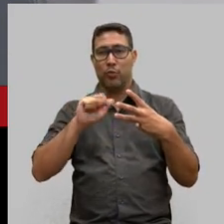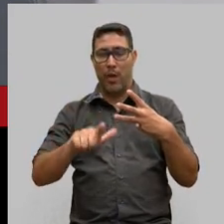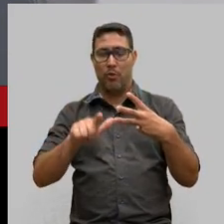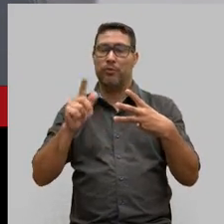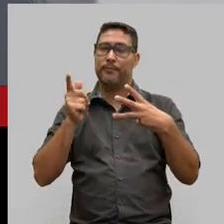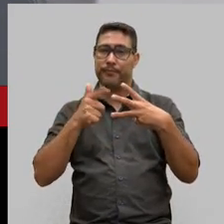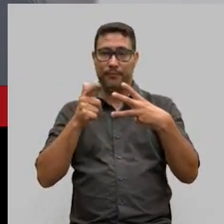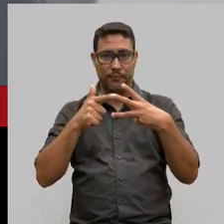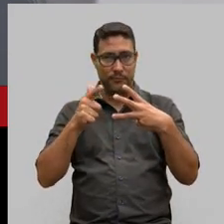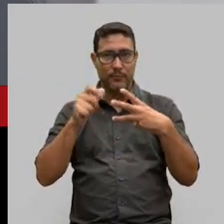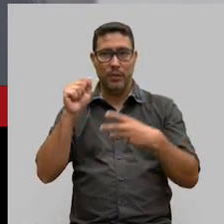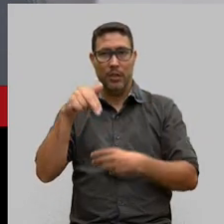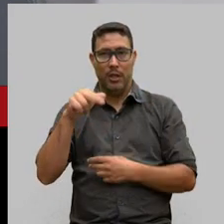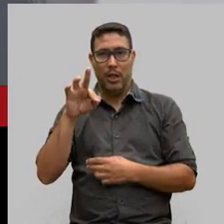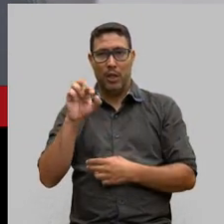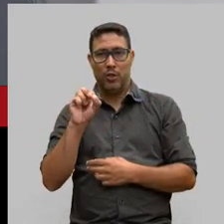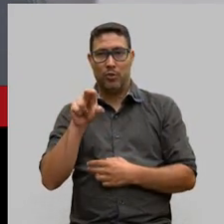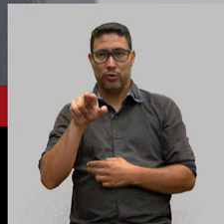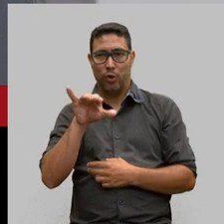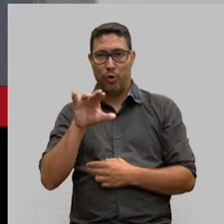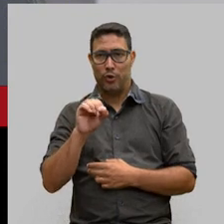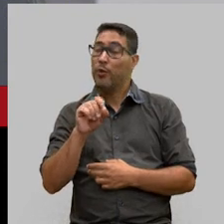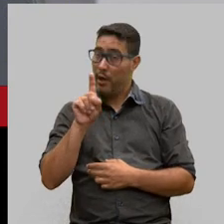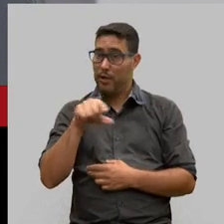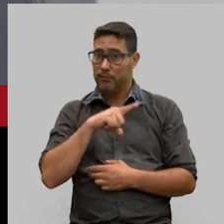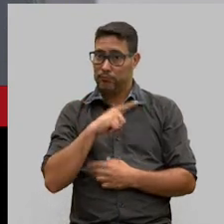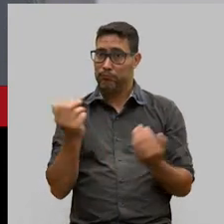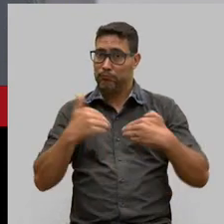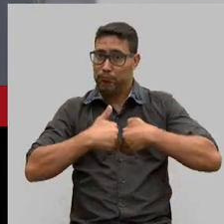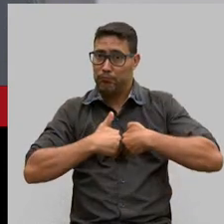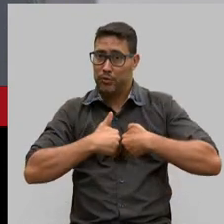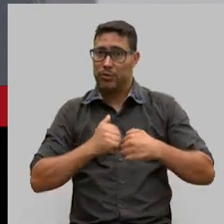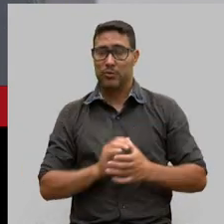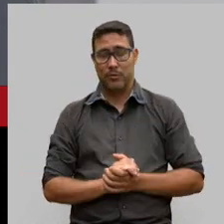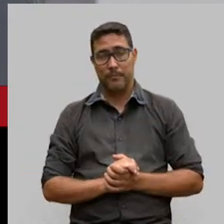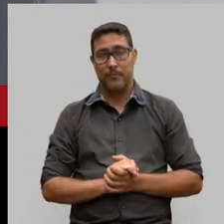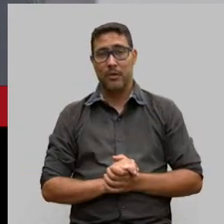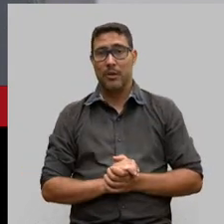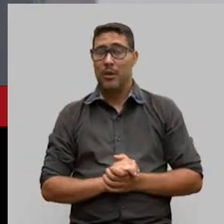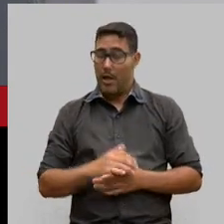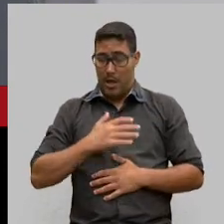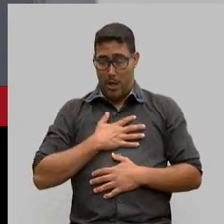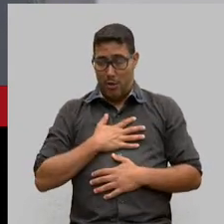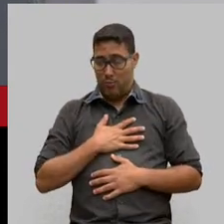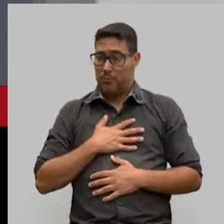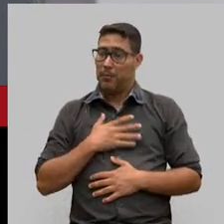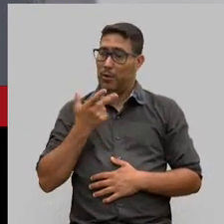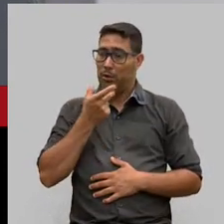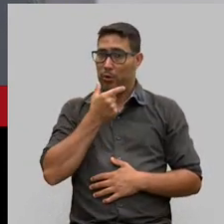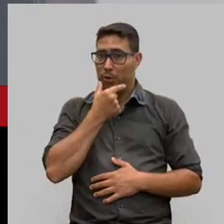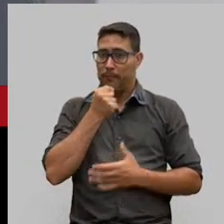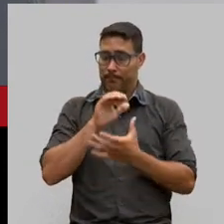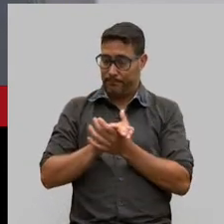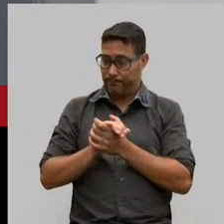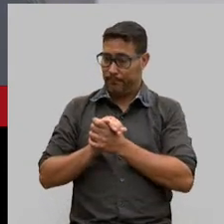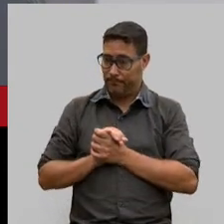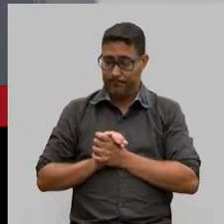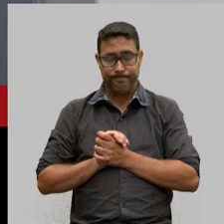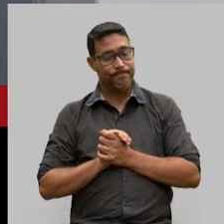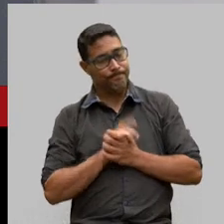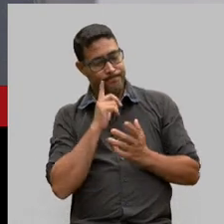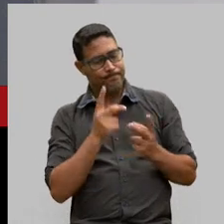meio é uma criança autista e nós identificamos Eu e meu marido a condição de autismo